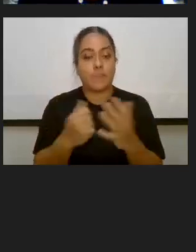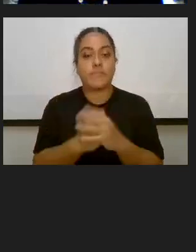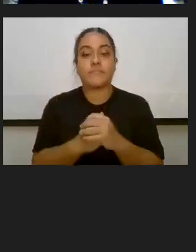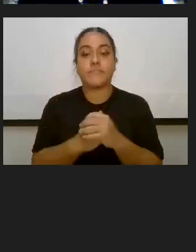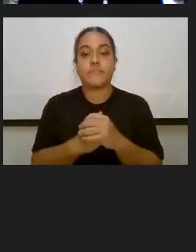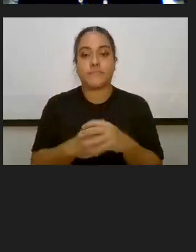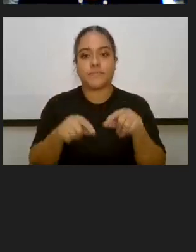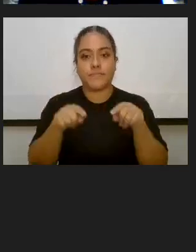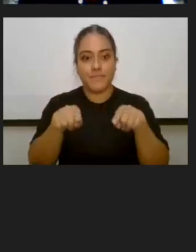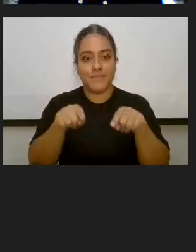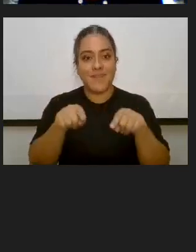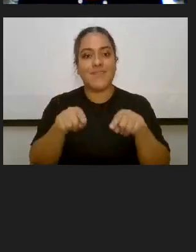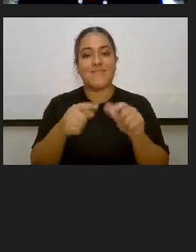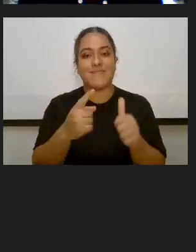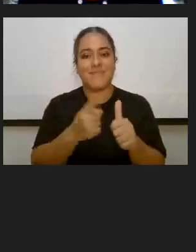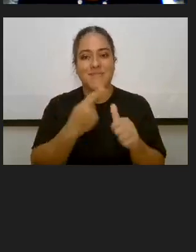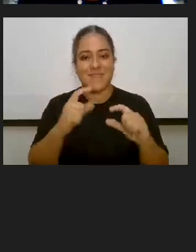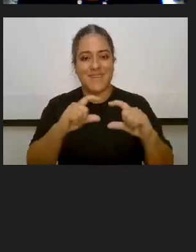Essa primeira